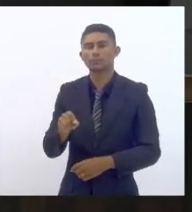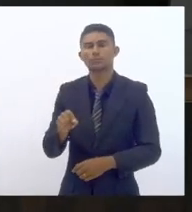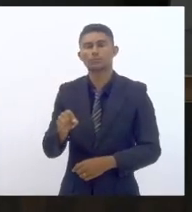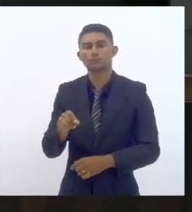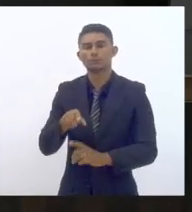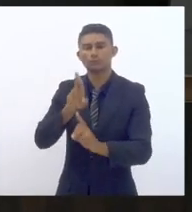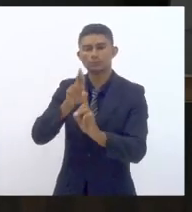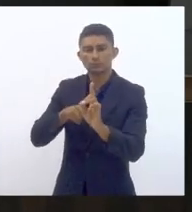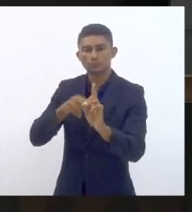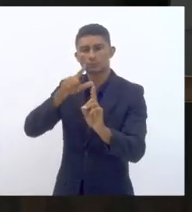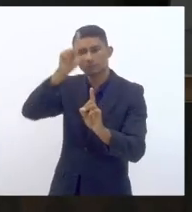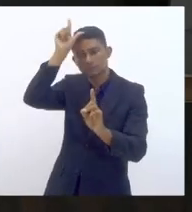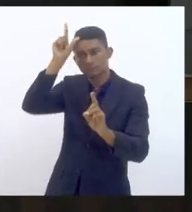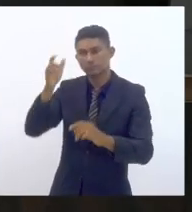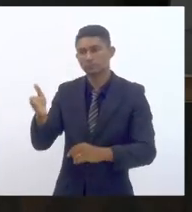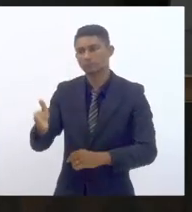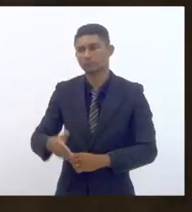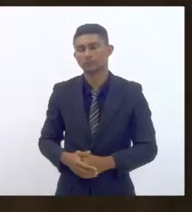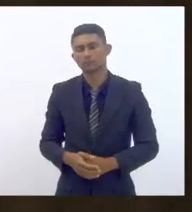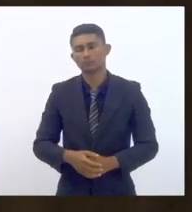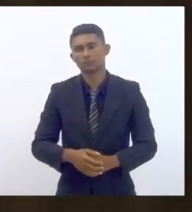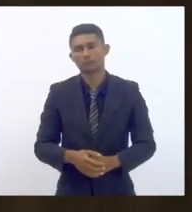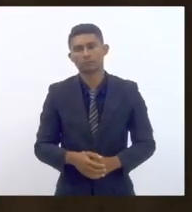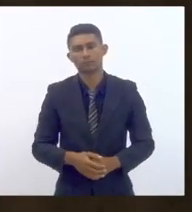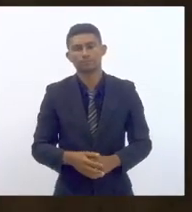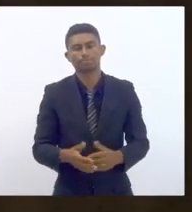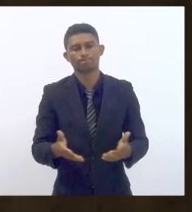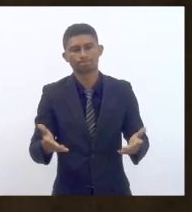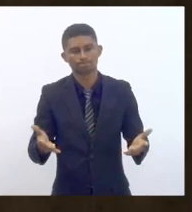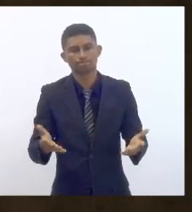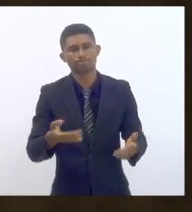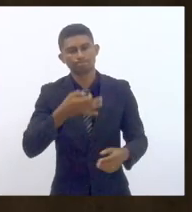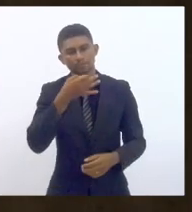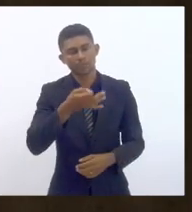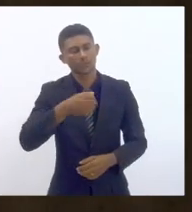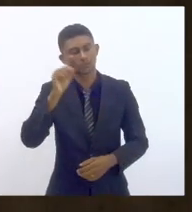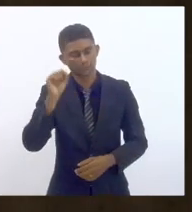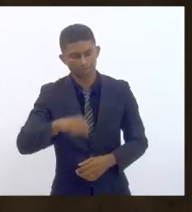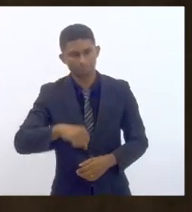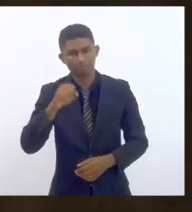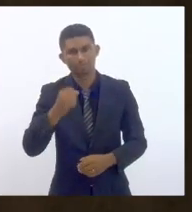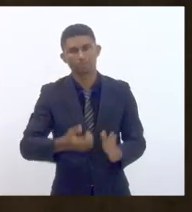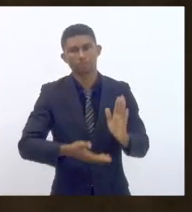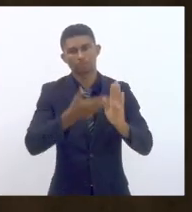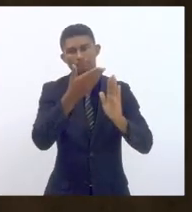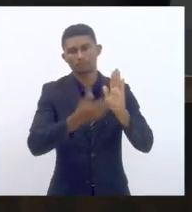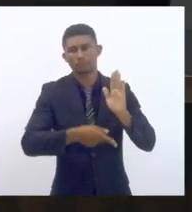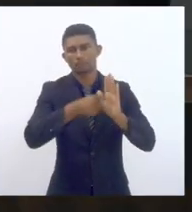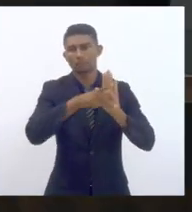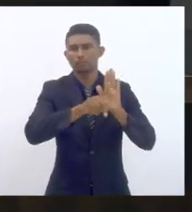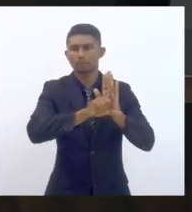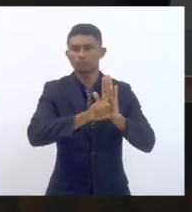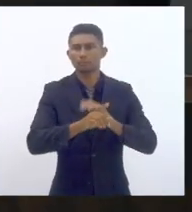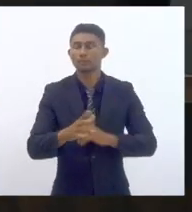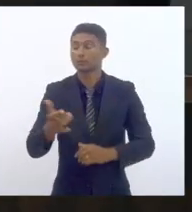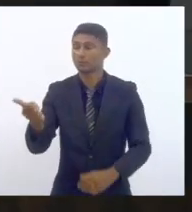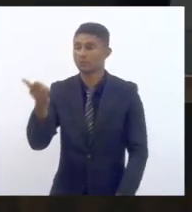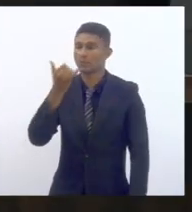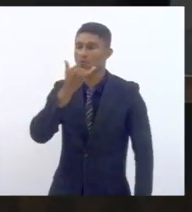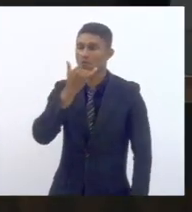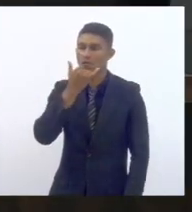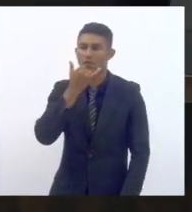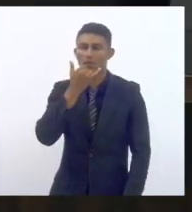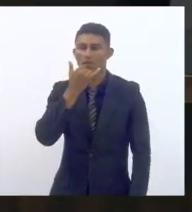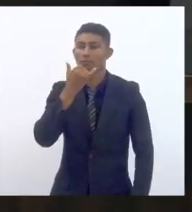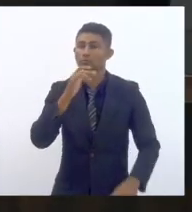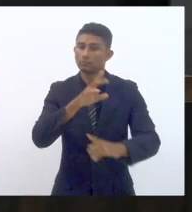relator deputado Luiz Paulo. Senhor, no mérito, favorável ao projeto deputado Anderson. Perdão.